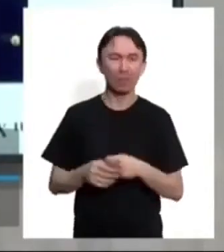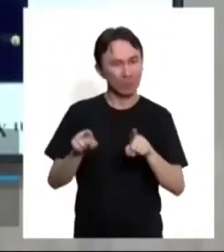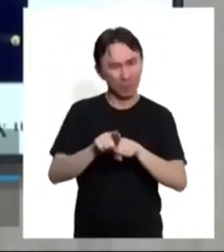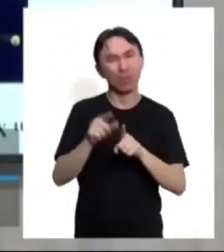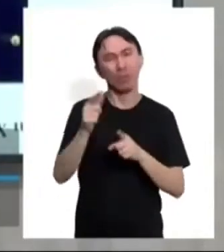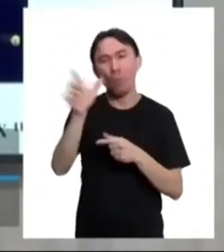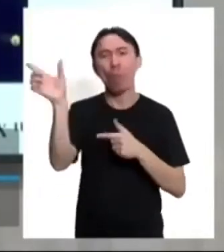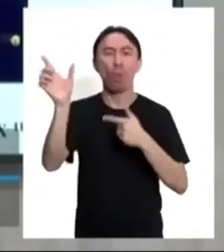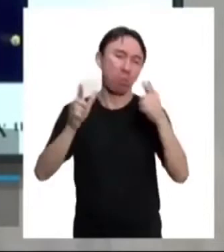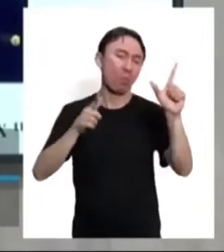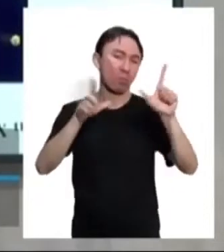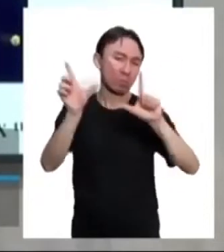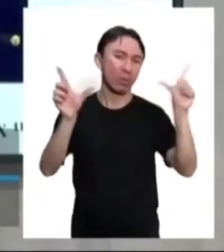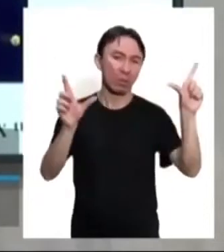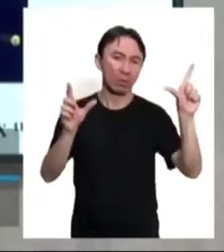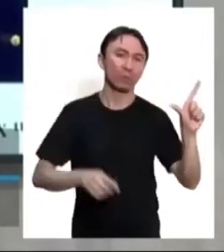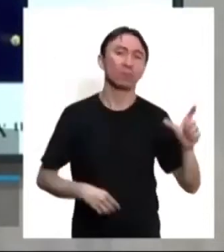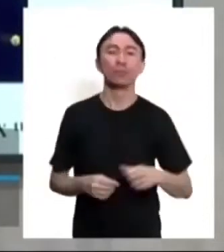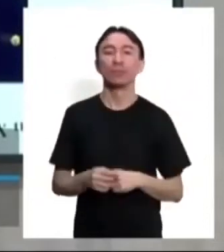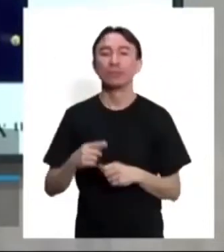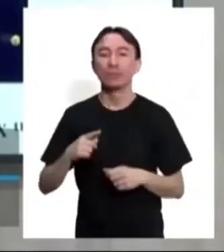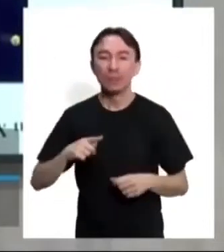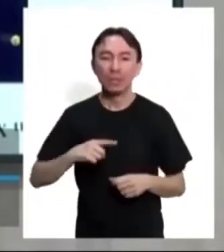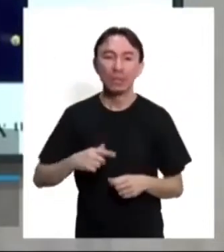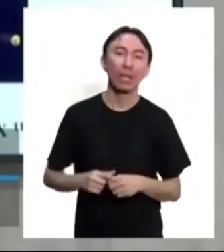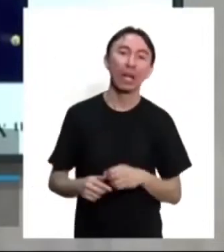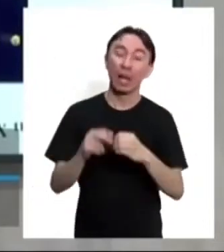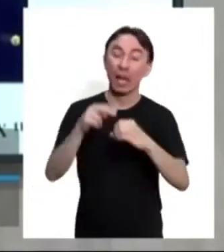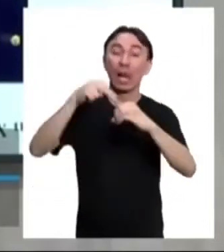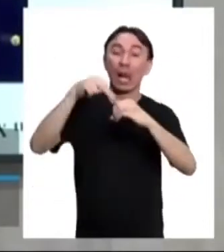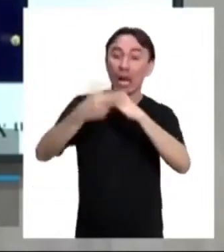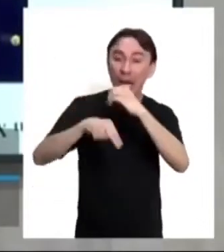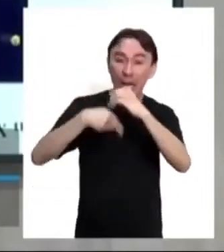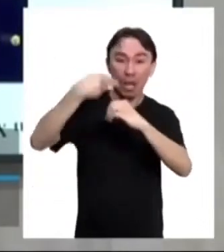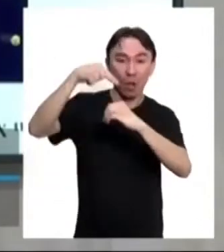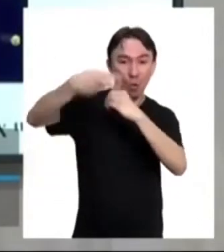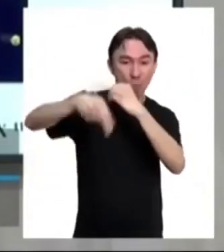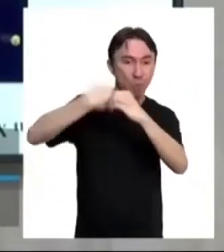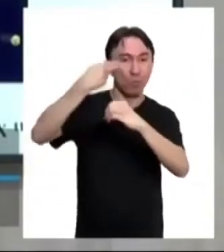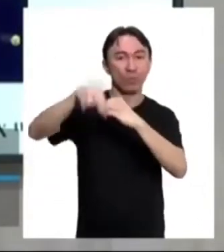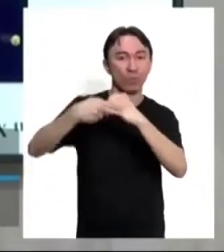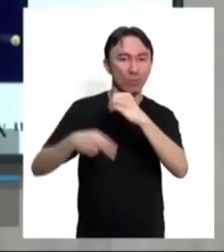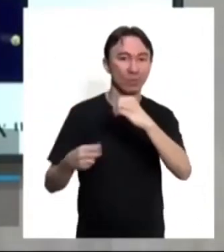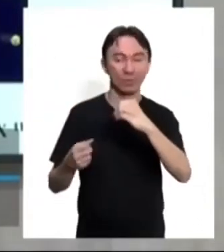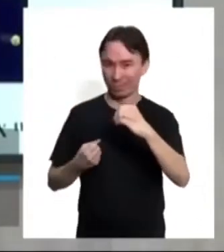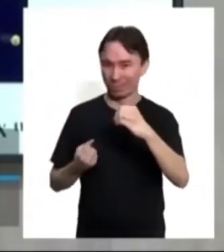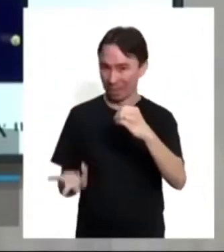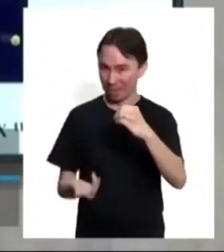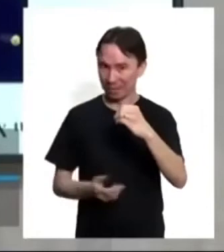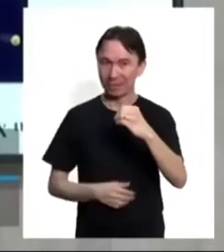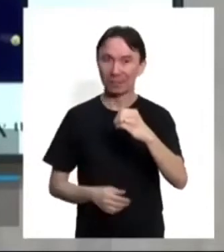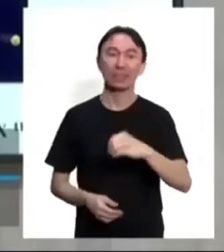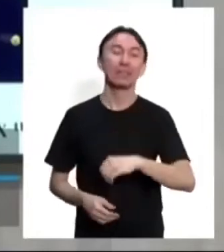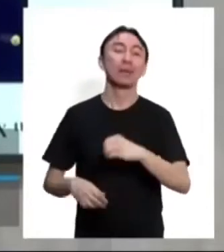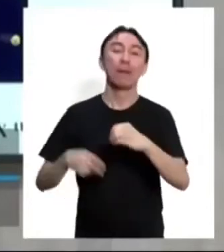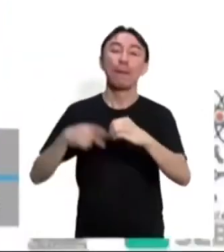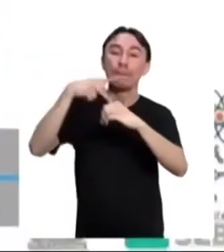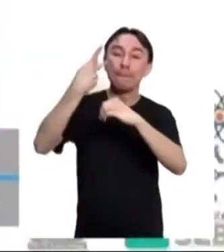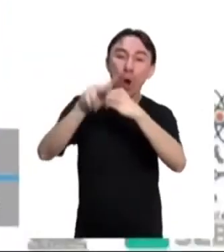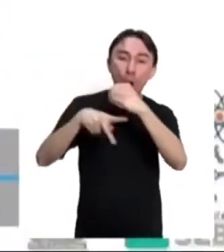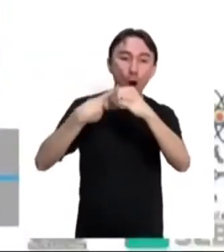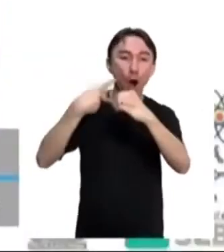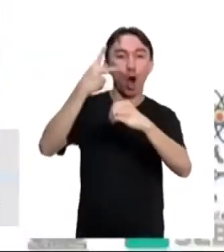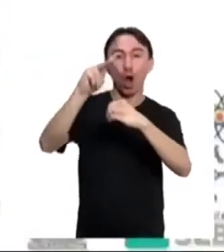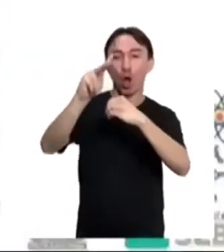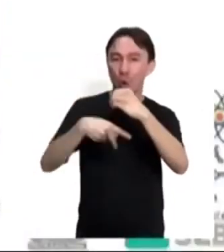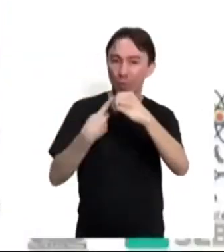outras. Nós temos a partícula nêutron, que tem massa 1 e número atômico 0. Nós temos a partícula próton,